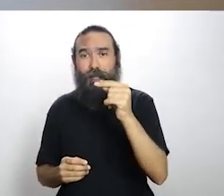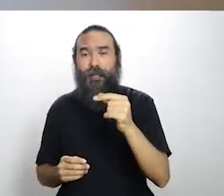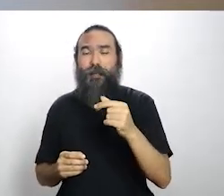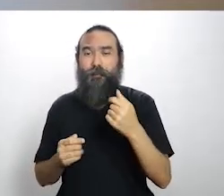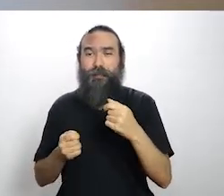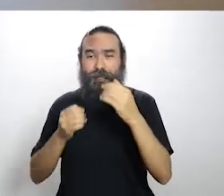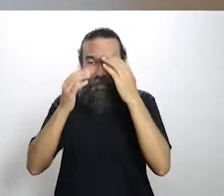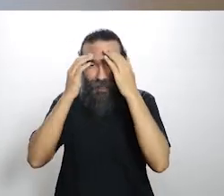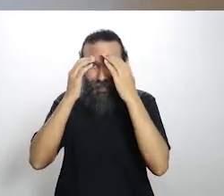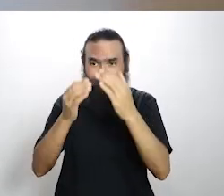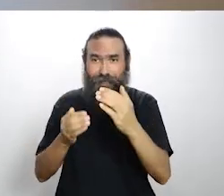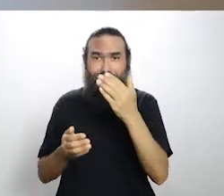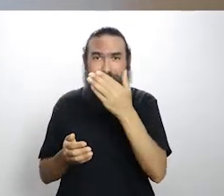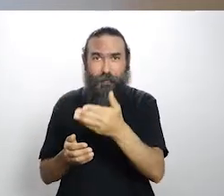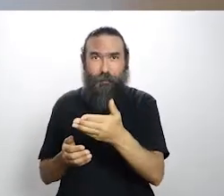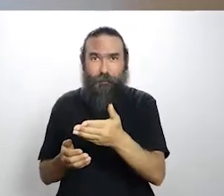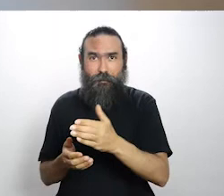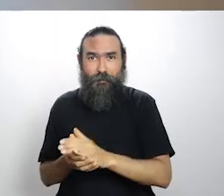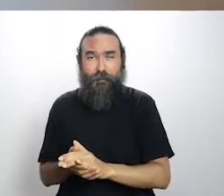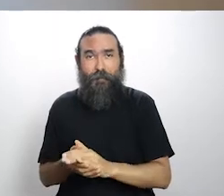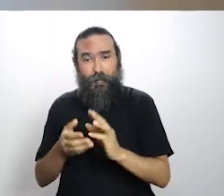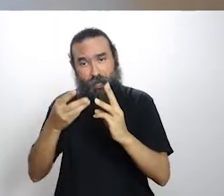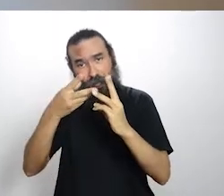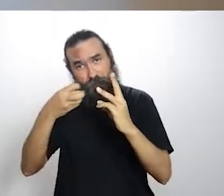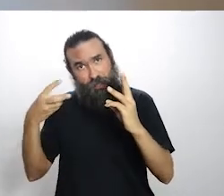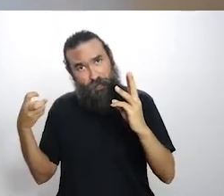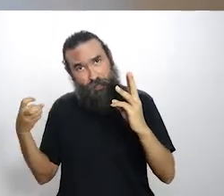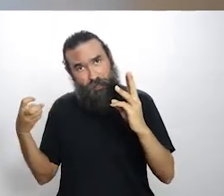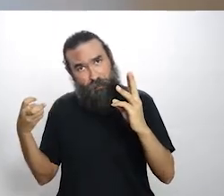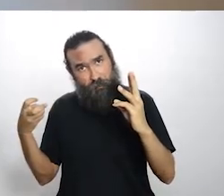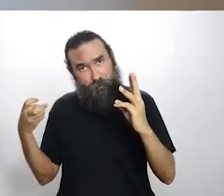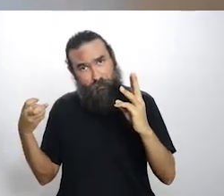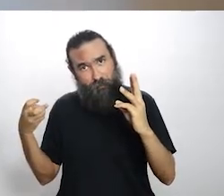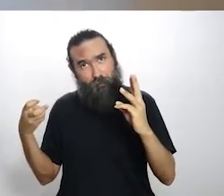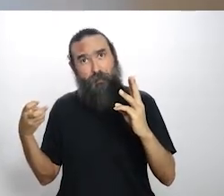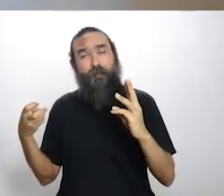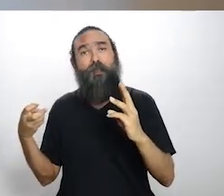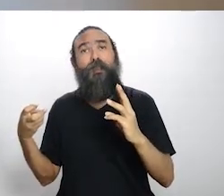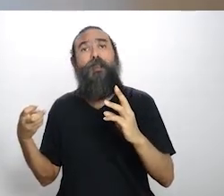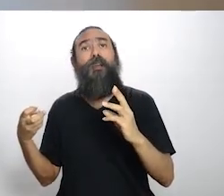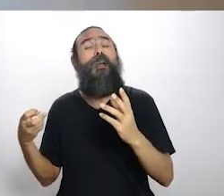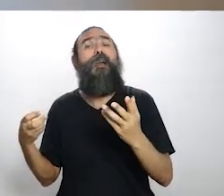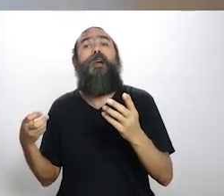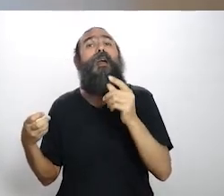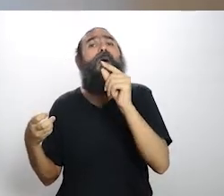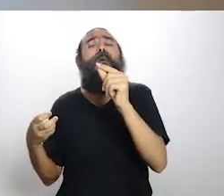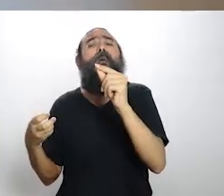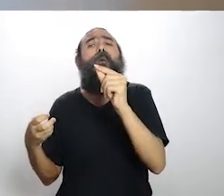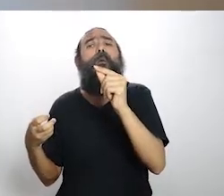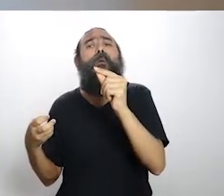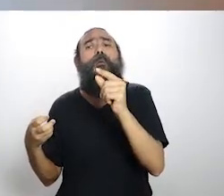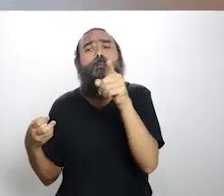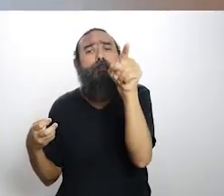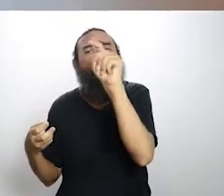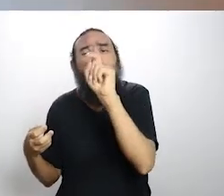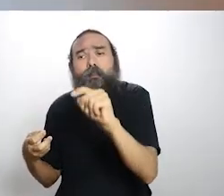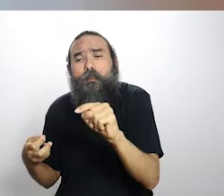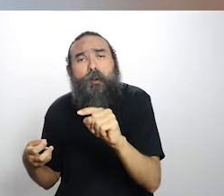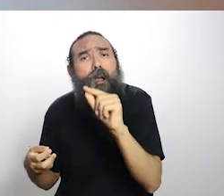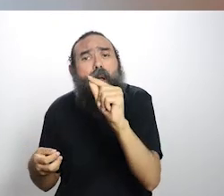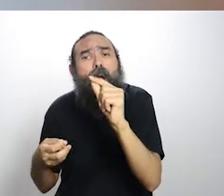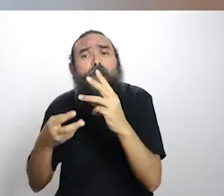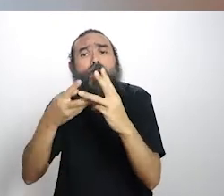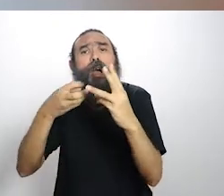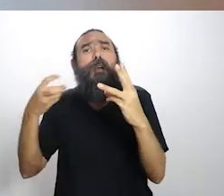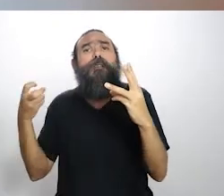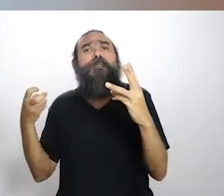a partir da leitura de quem? A partir da leitura de quem a gente diz que são indígenas? A gente está